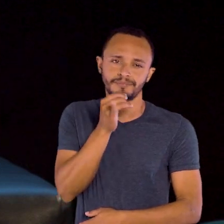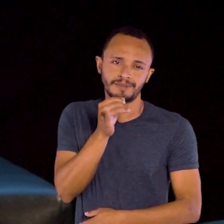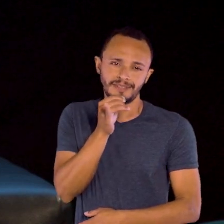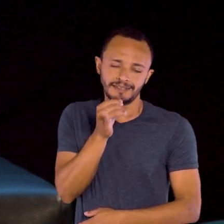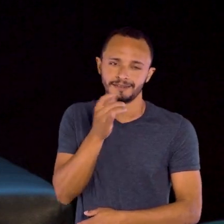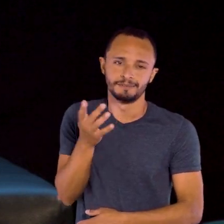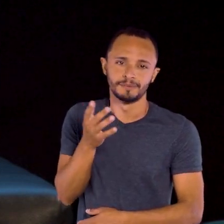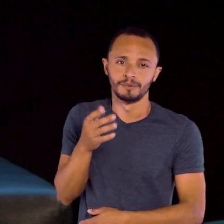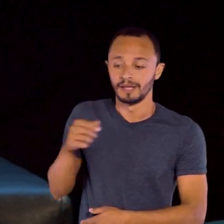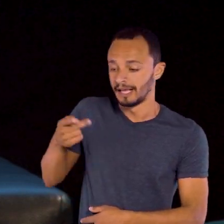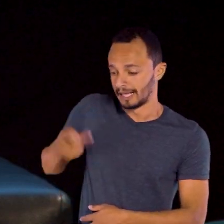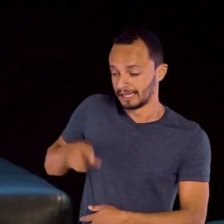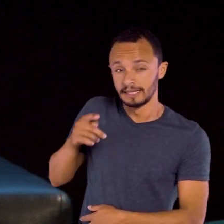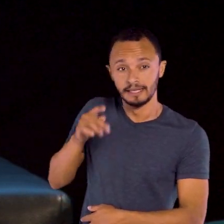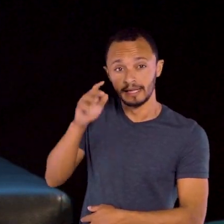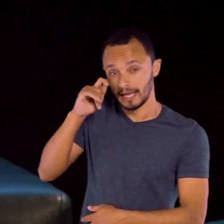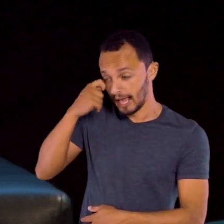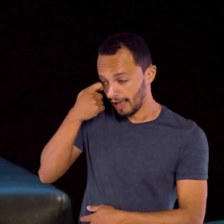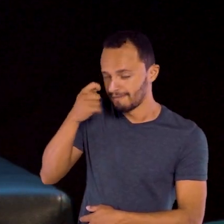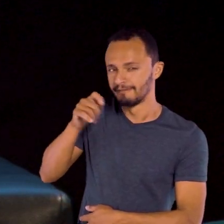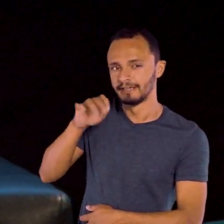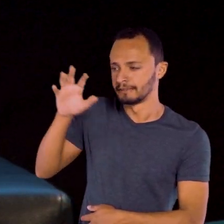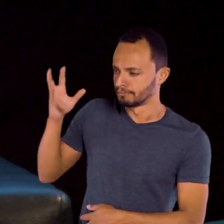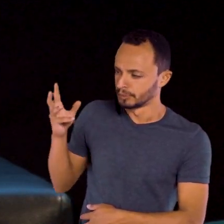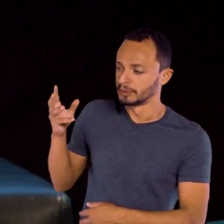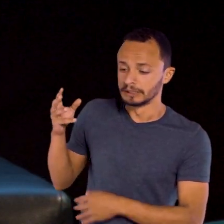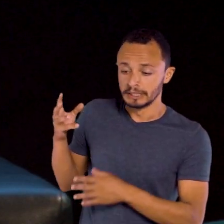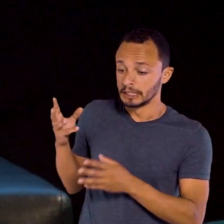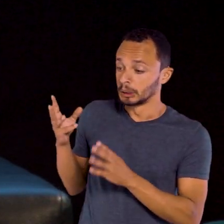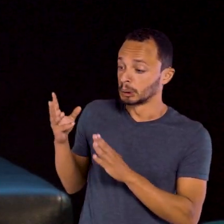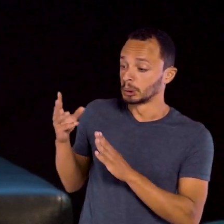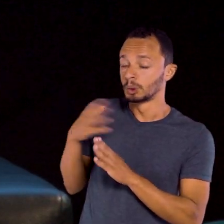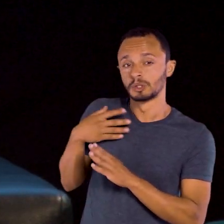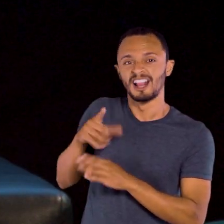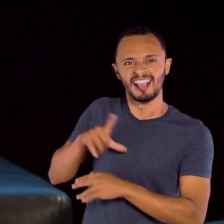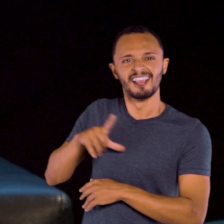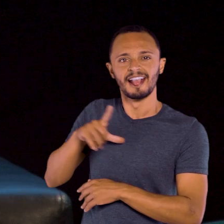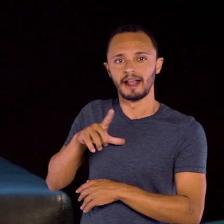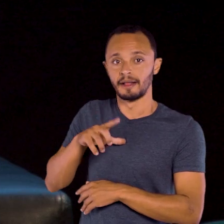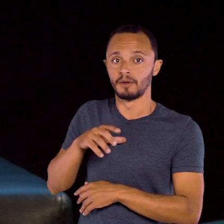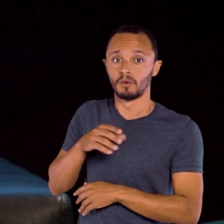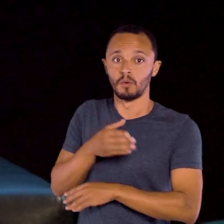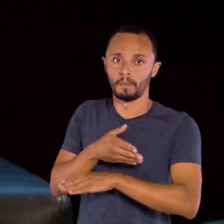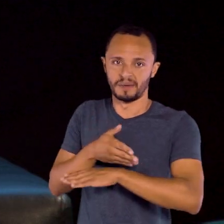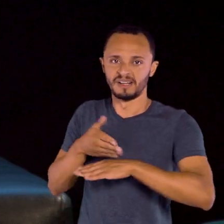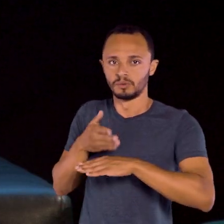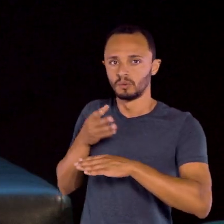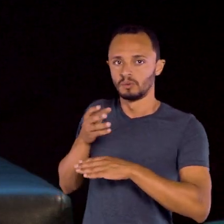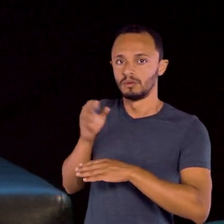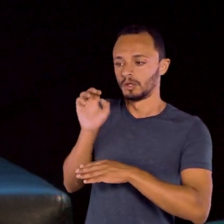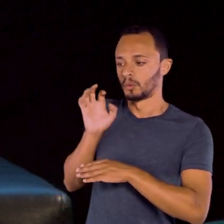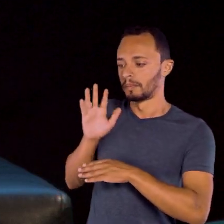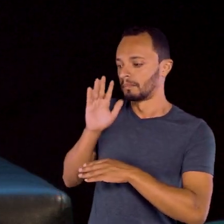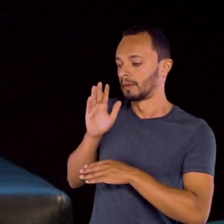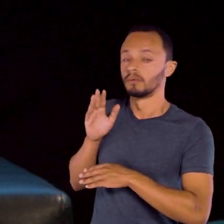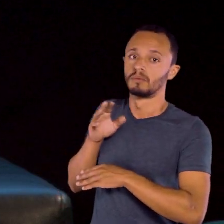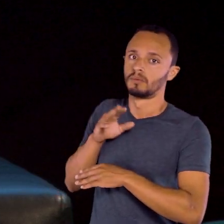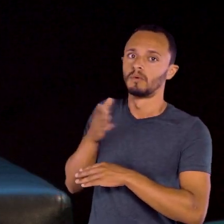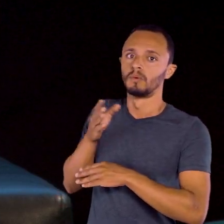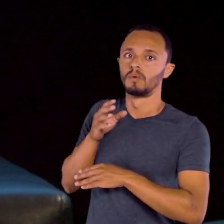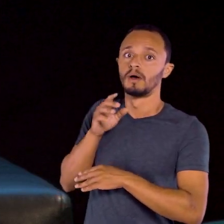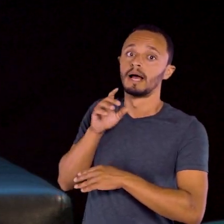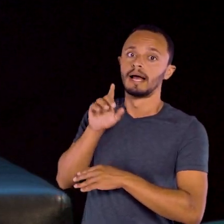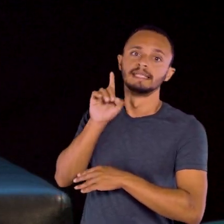que condenados a um único lugar, a uma única narrativa. Então, é hora da gente conjurar